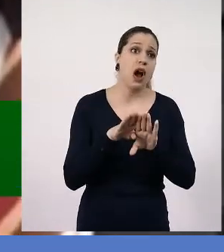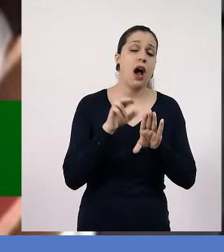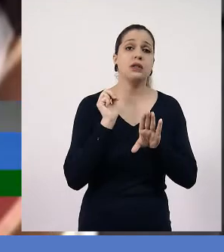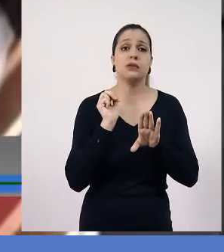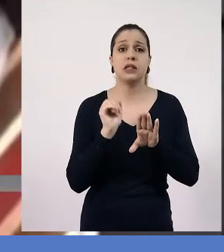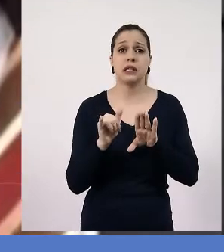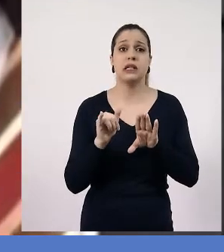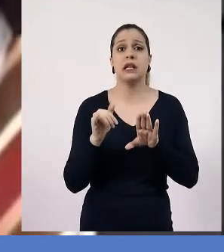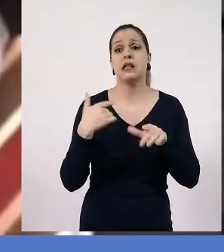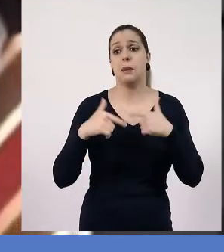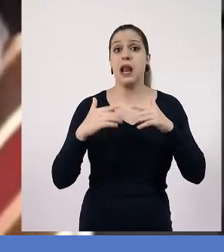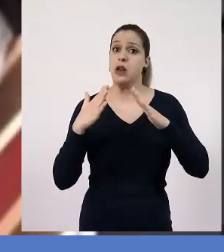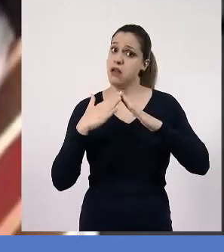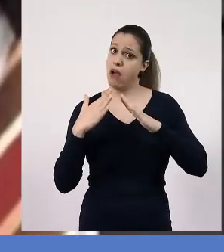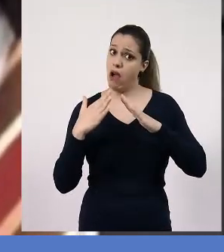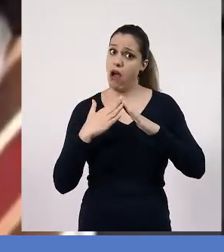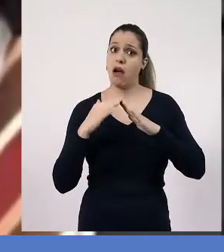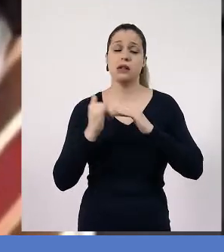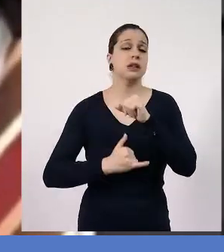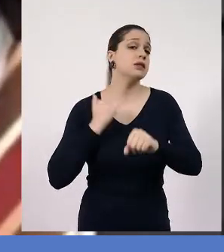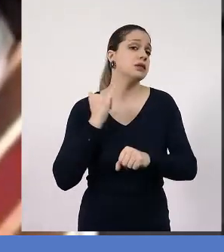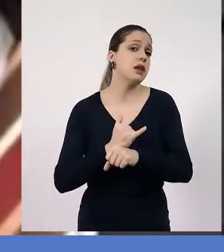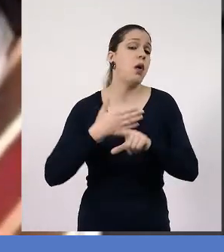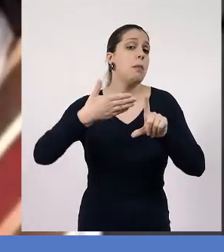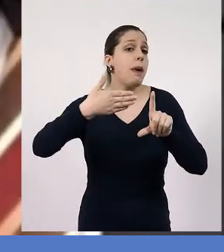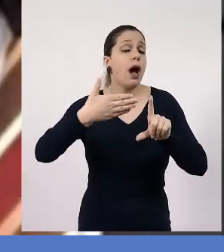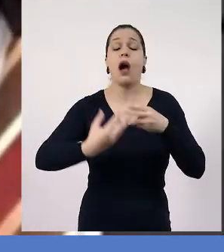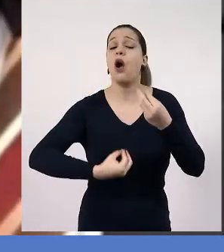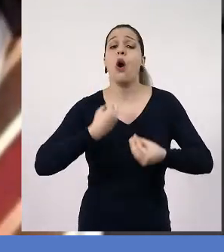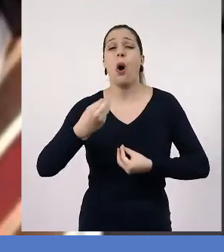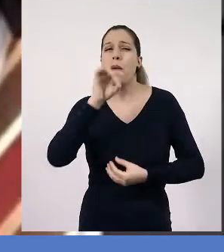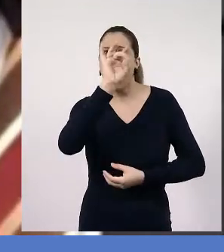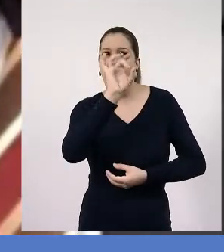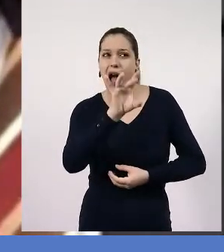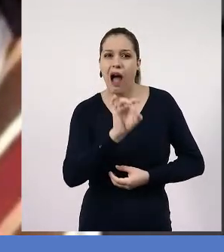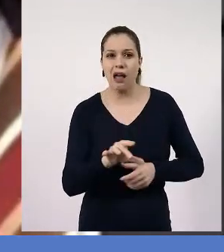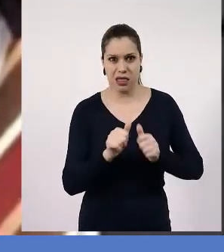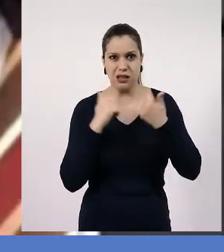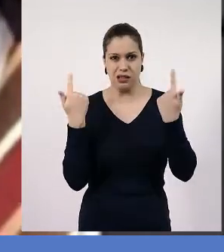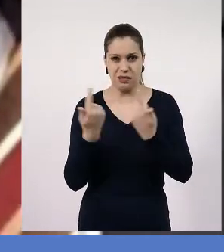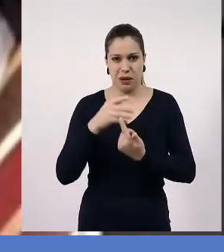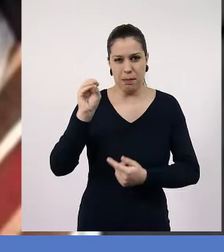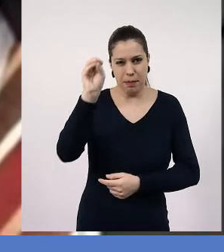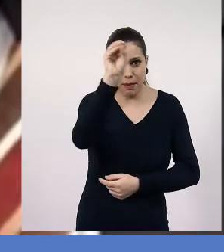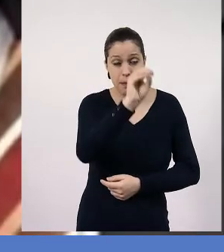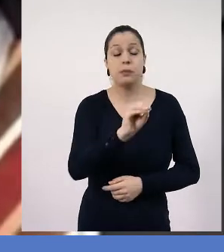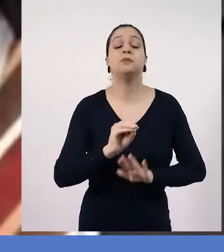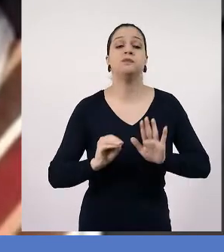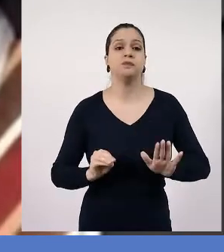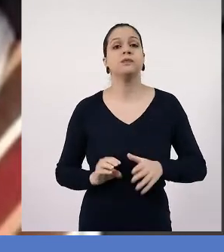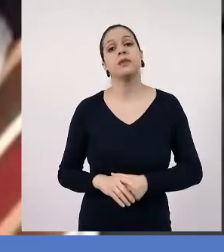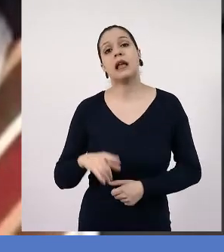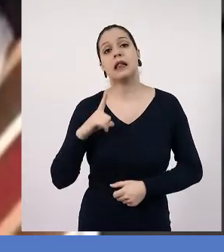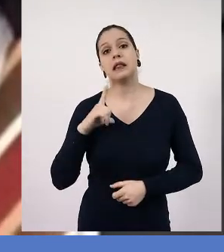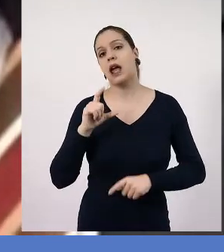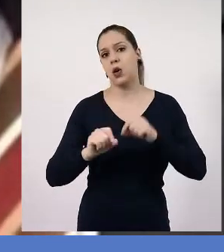office, hoje em todos os estados. E a UNALI, então, através da sua diretoria, criou esse banco de